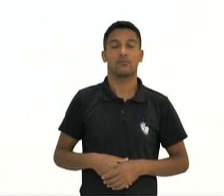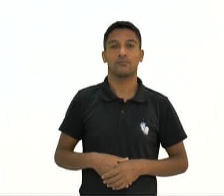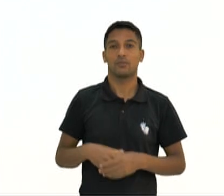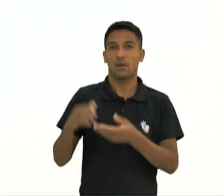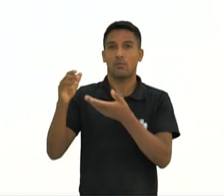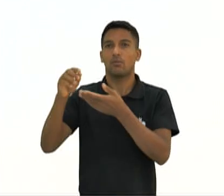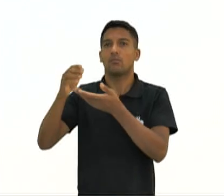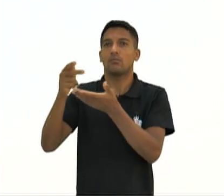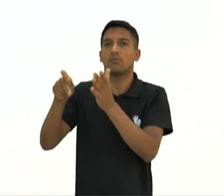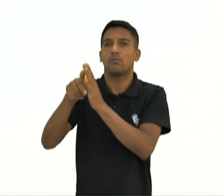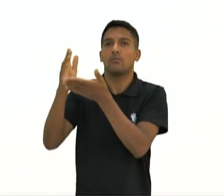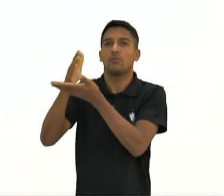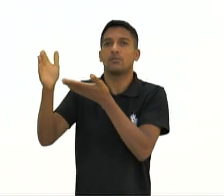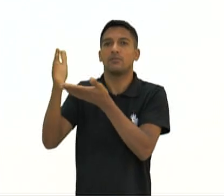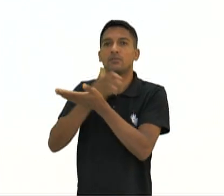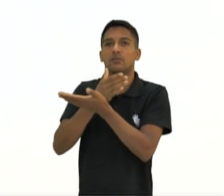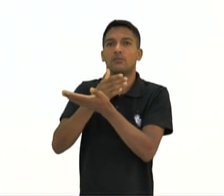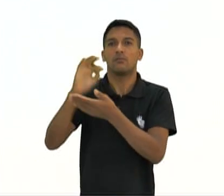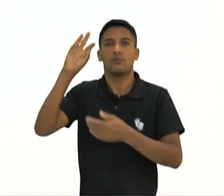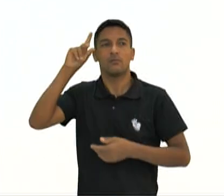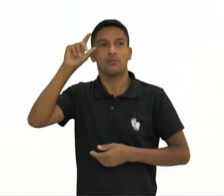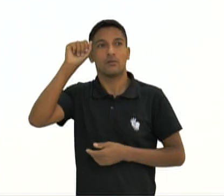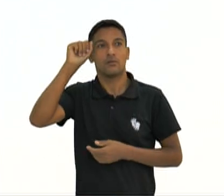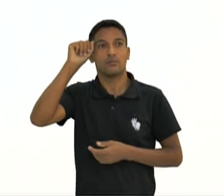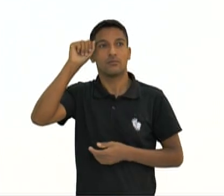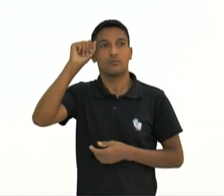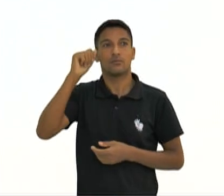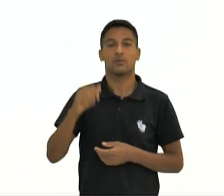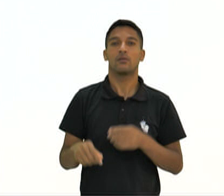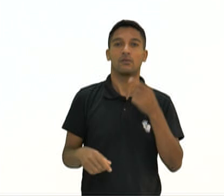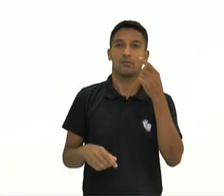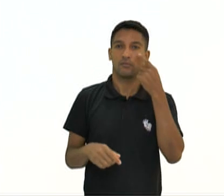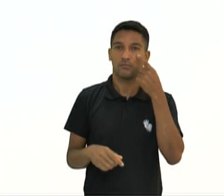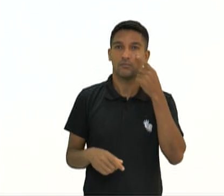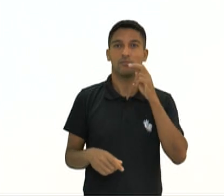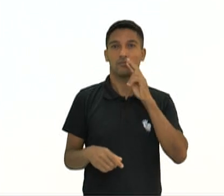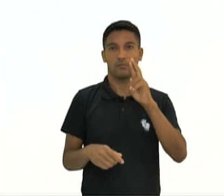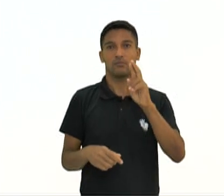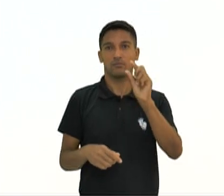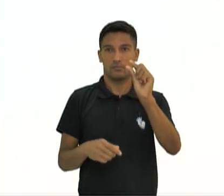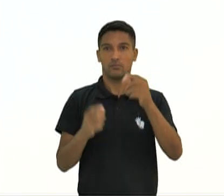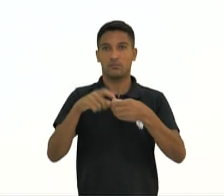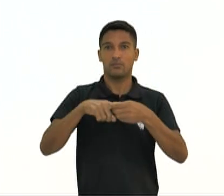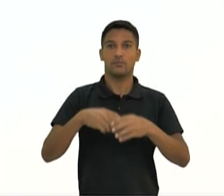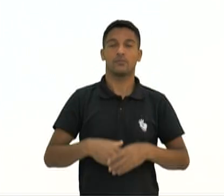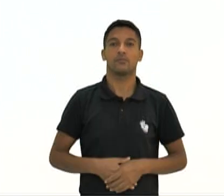de minérios. Marque a alternativa, eu tenho certeza que vocês vão acertar. Volto já já.